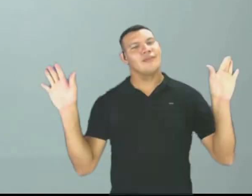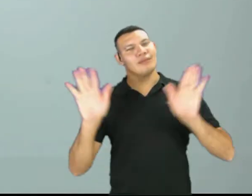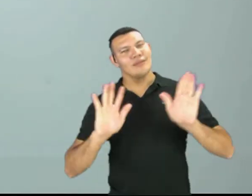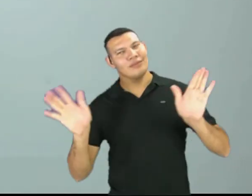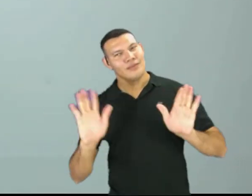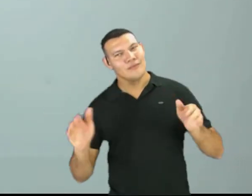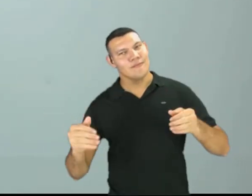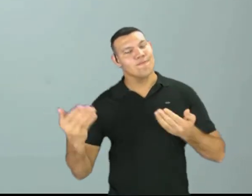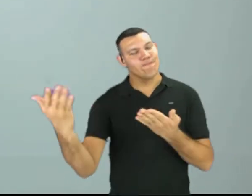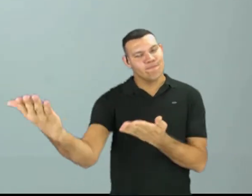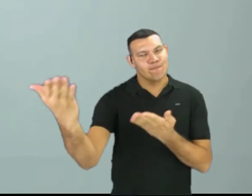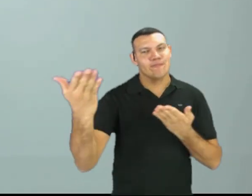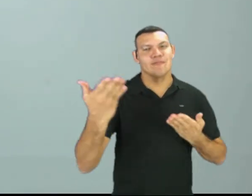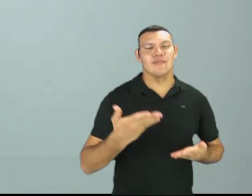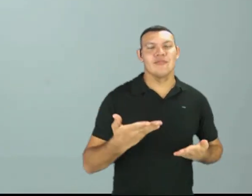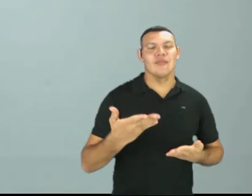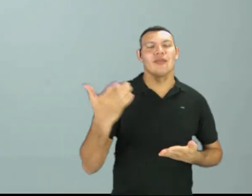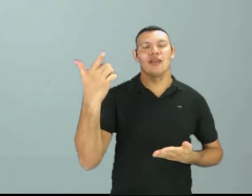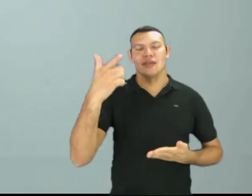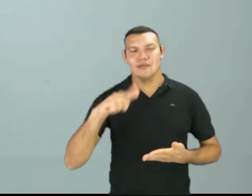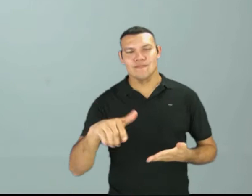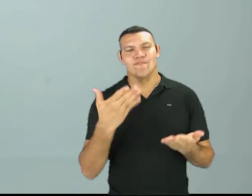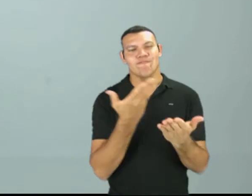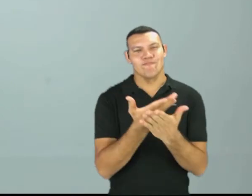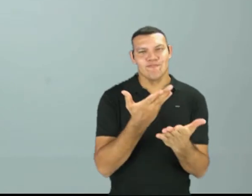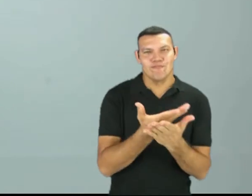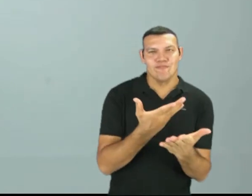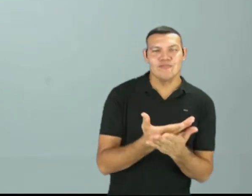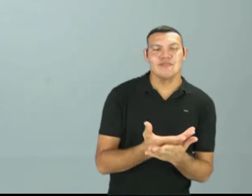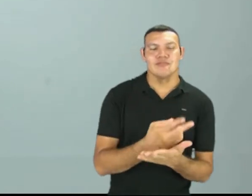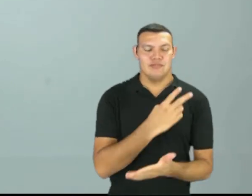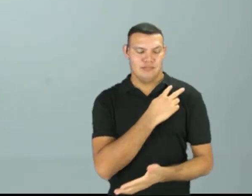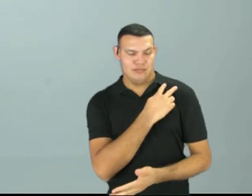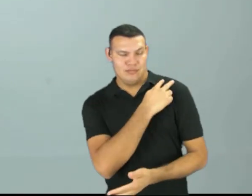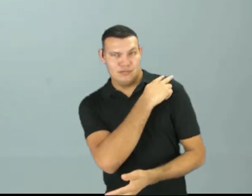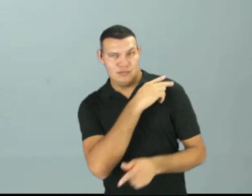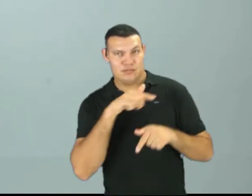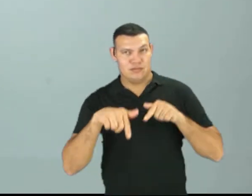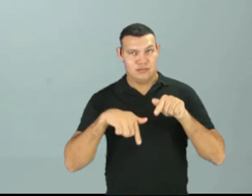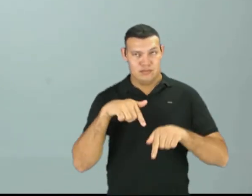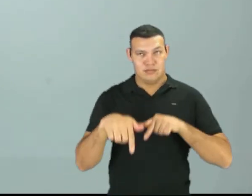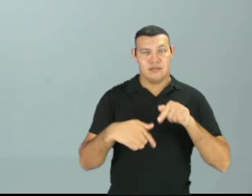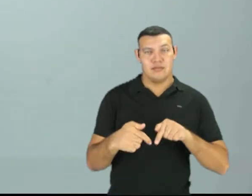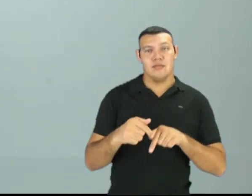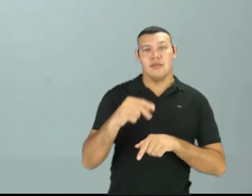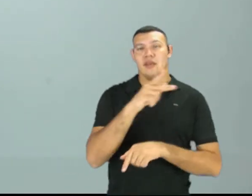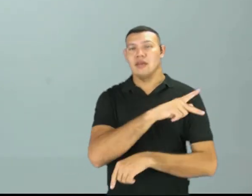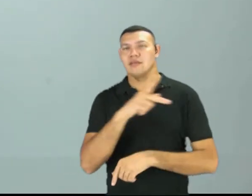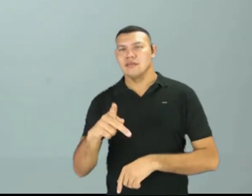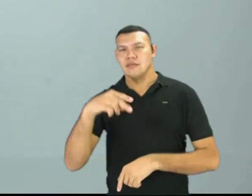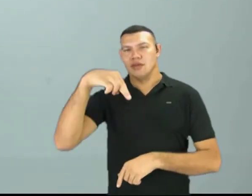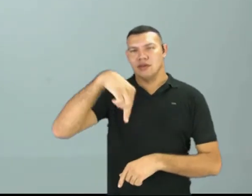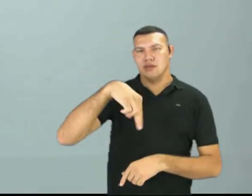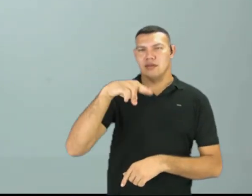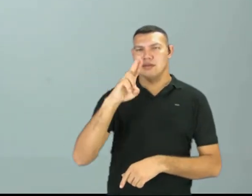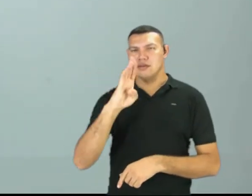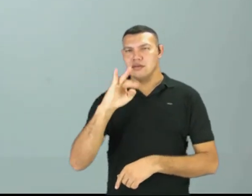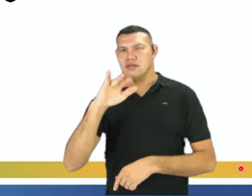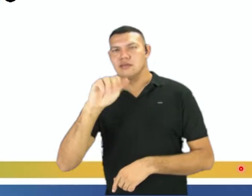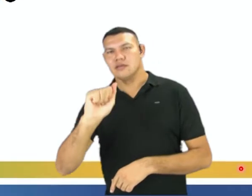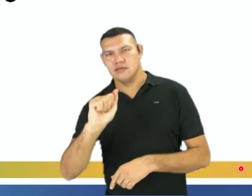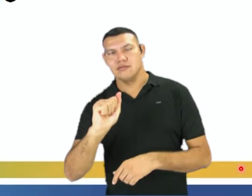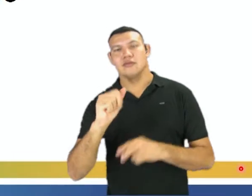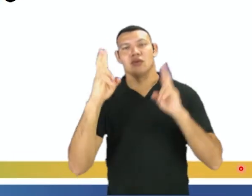Olá, sejam bem-vindos a mais uma aula de Química da segunda série. Meu nome é Núbia Mello e o tema da aula de hoje